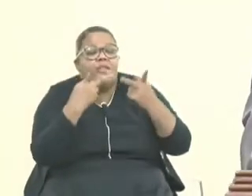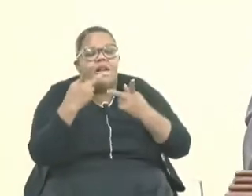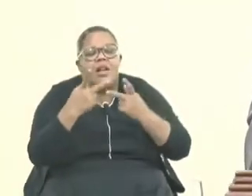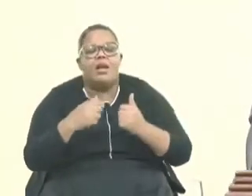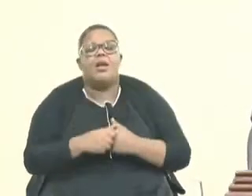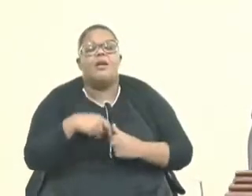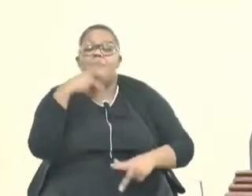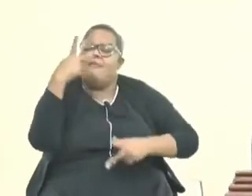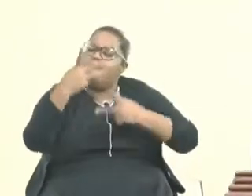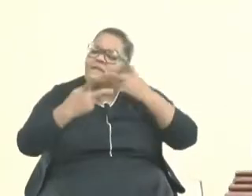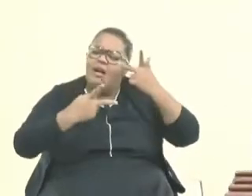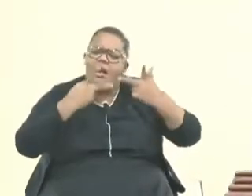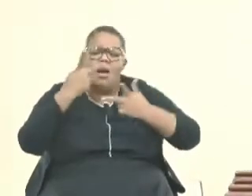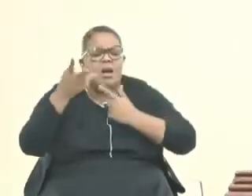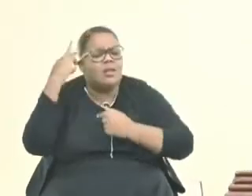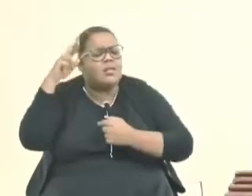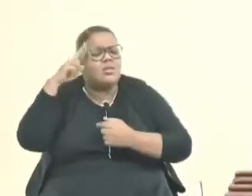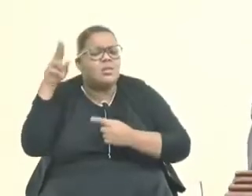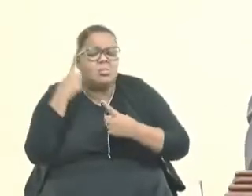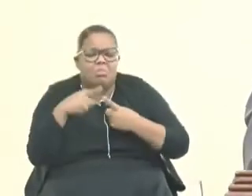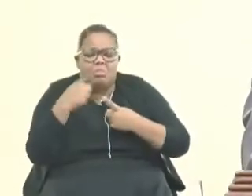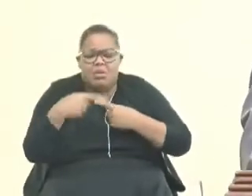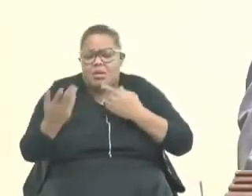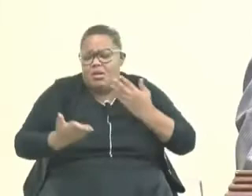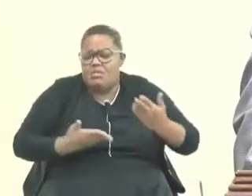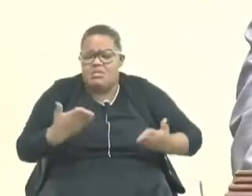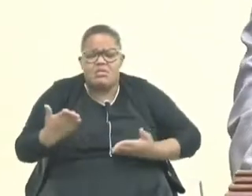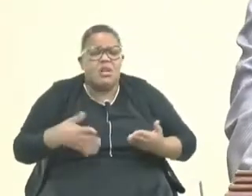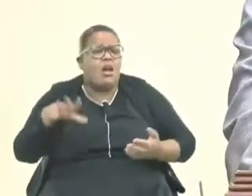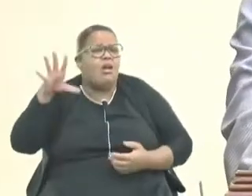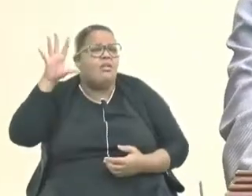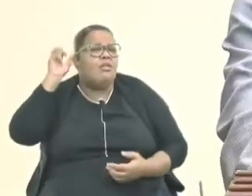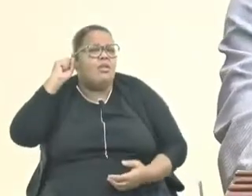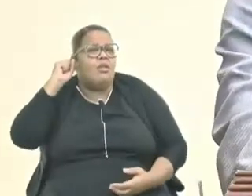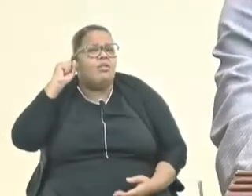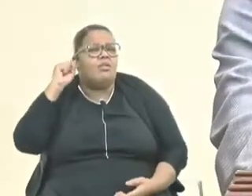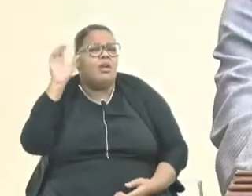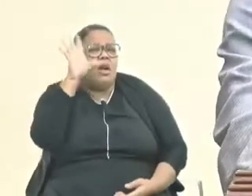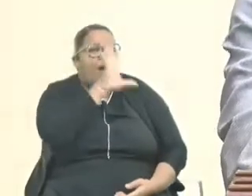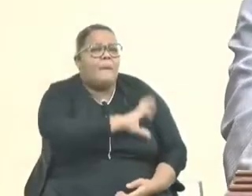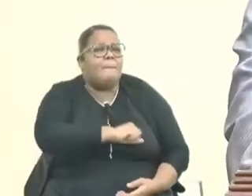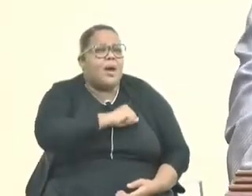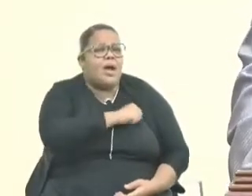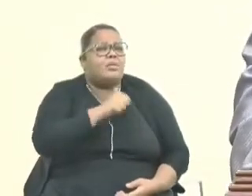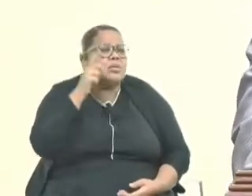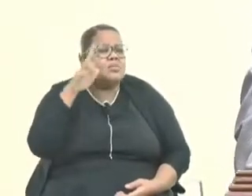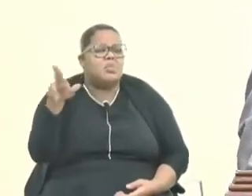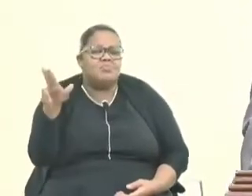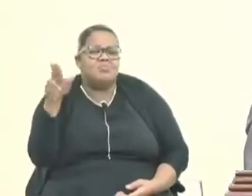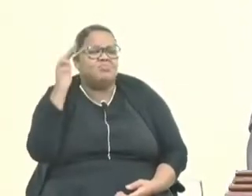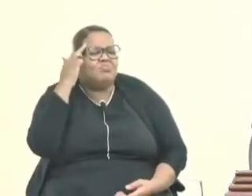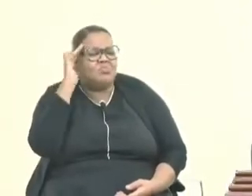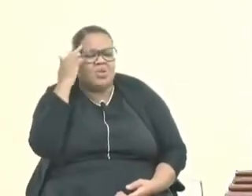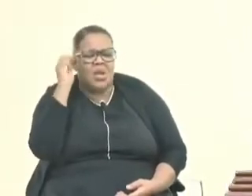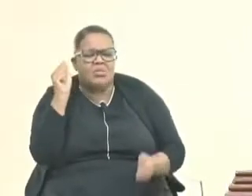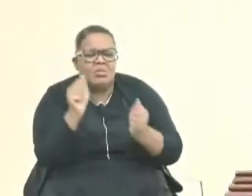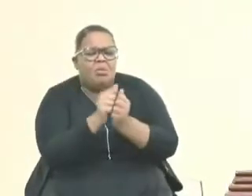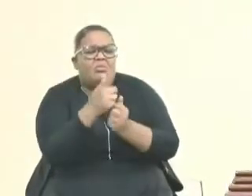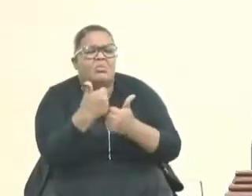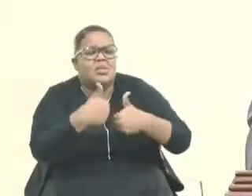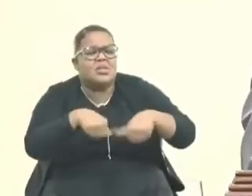ouve Olá meus amados e queridos irmãos e eu não sei como é que está